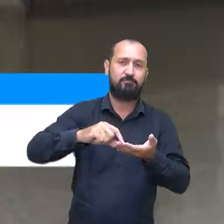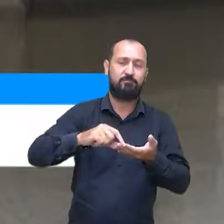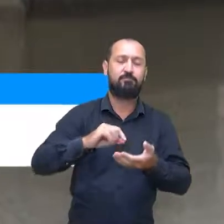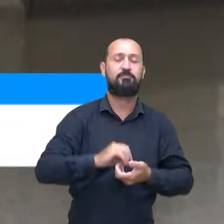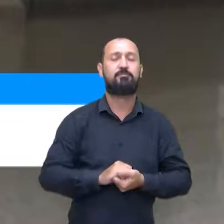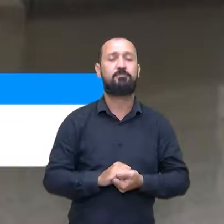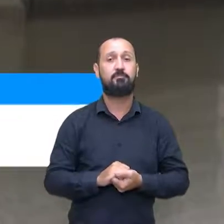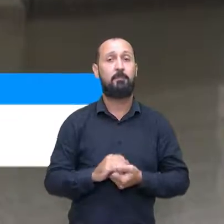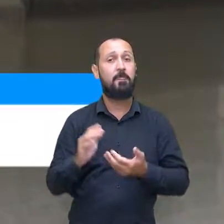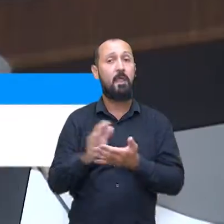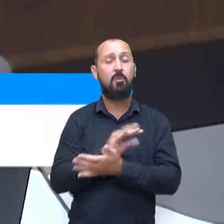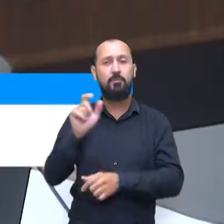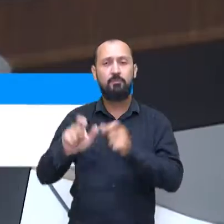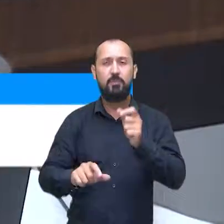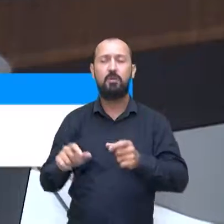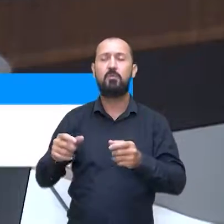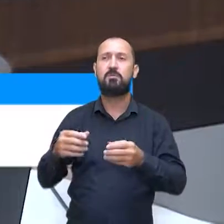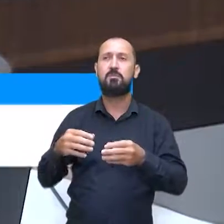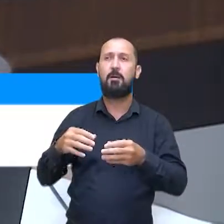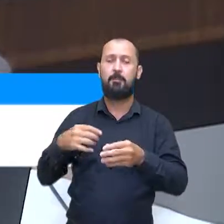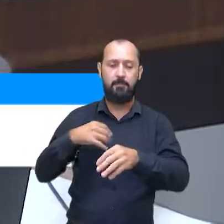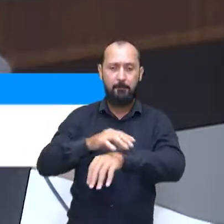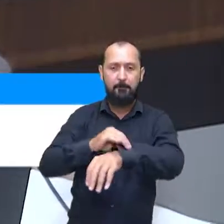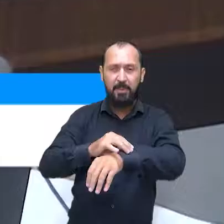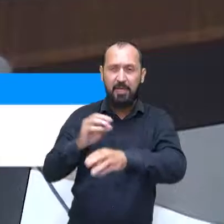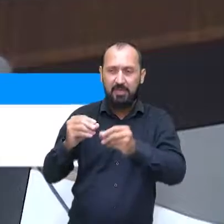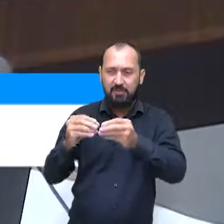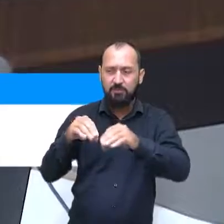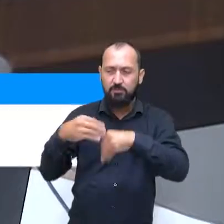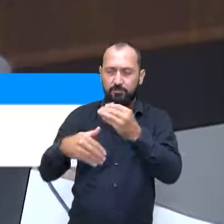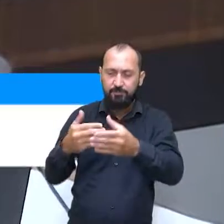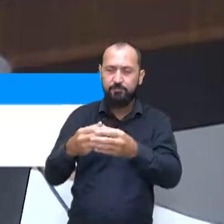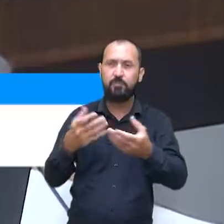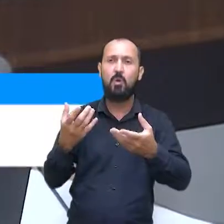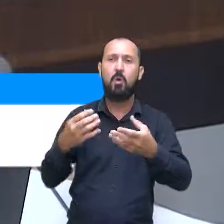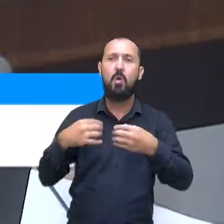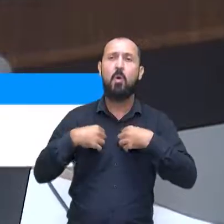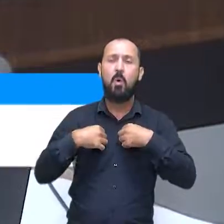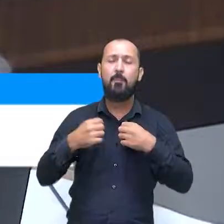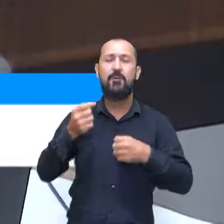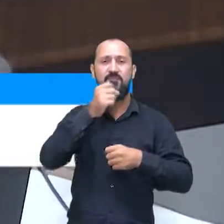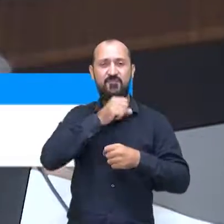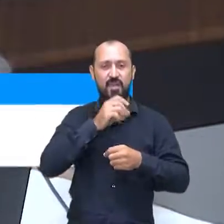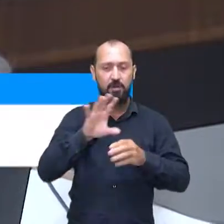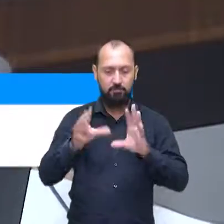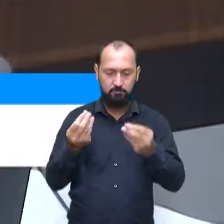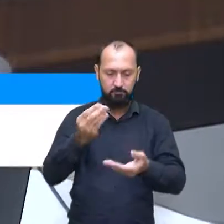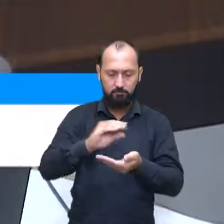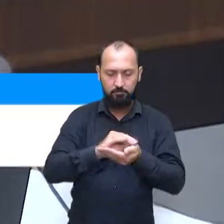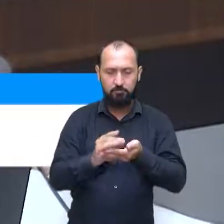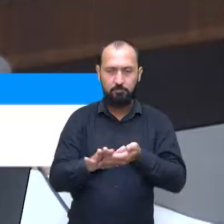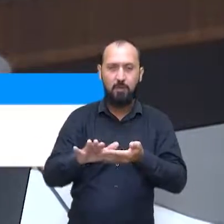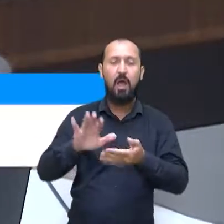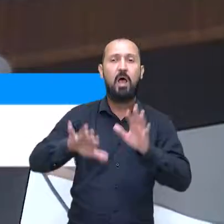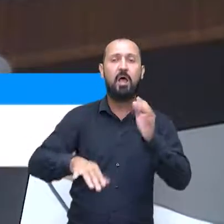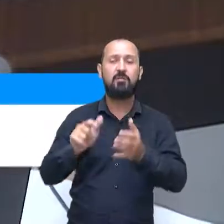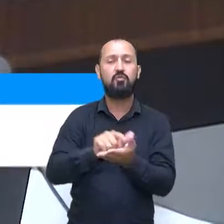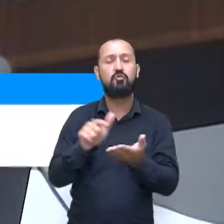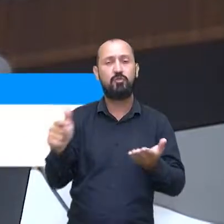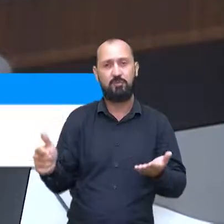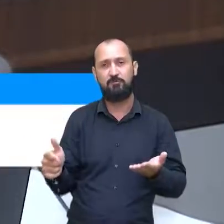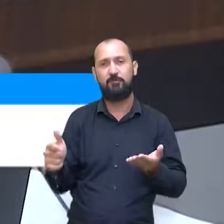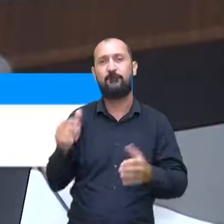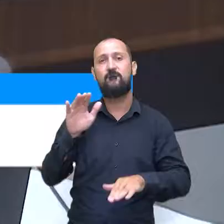o artigo íntimo. Algumas mulheres usam pedaços de panos, né, roupas velhas, até